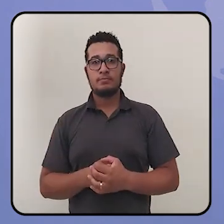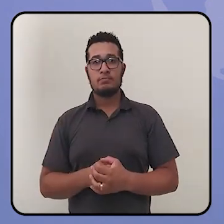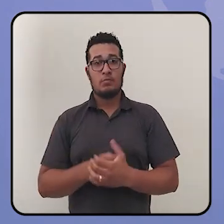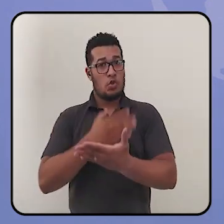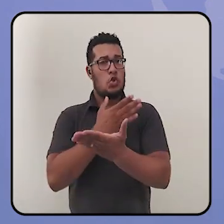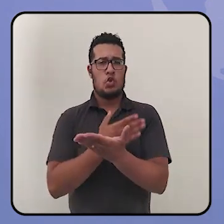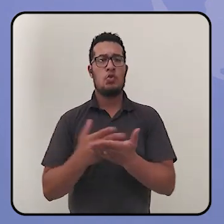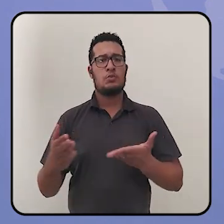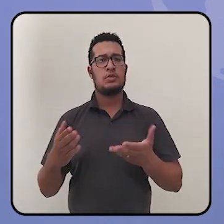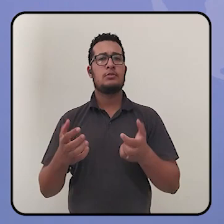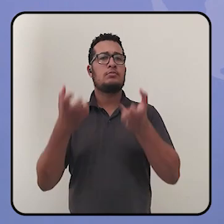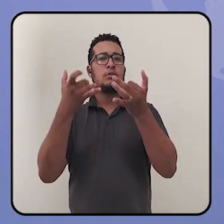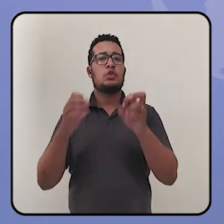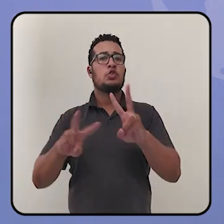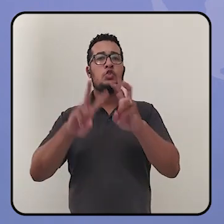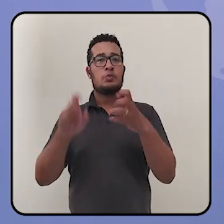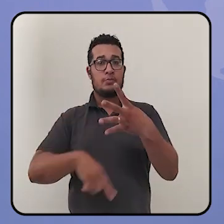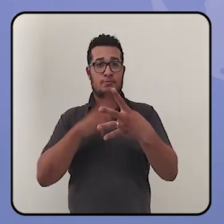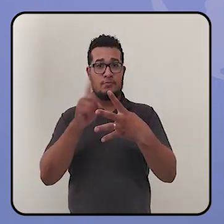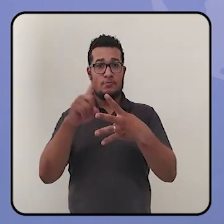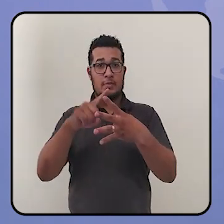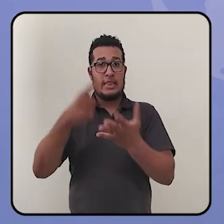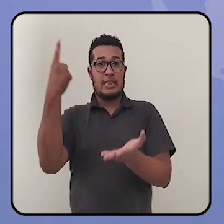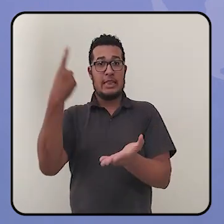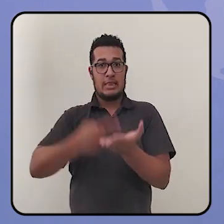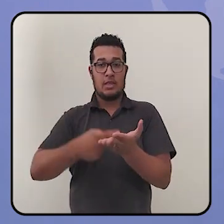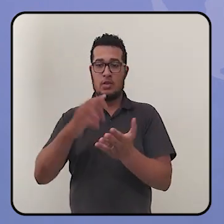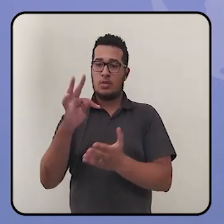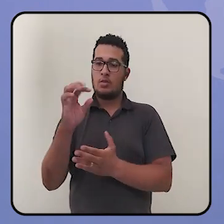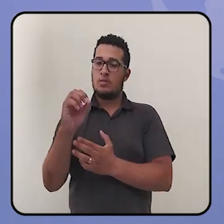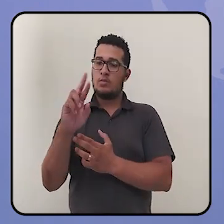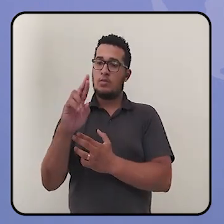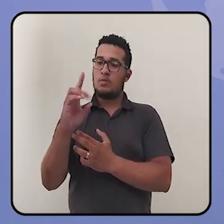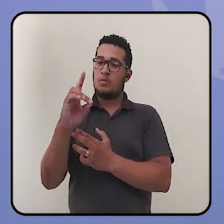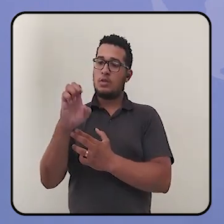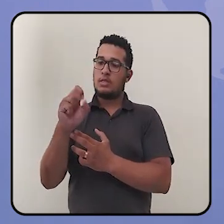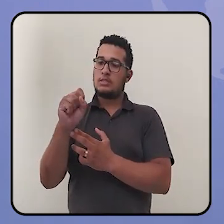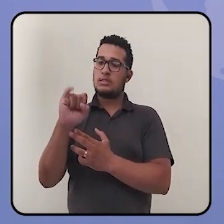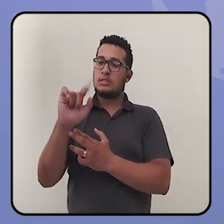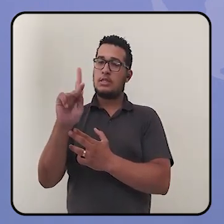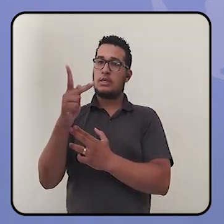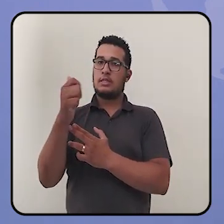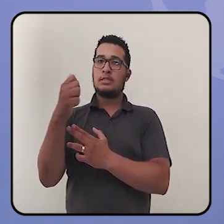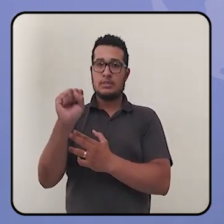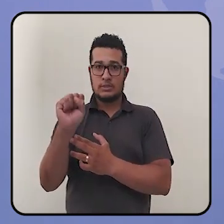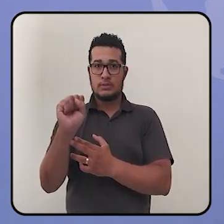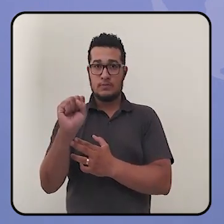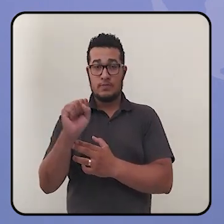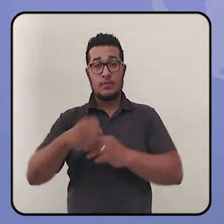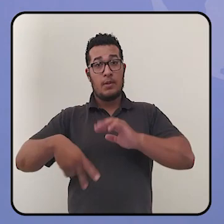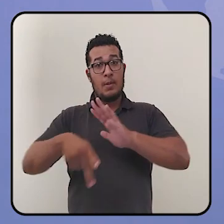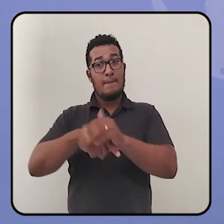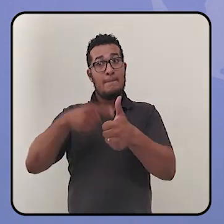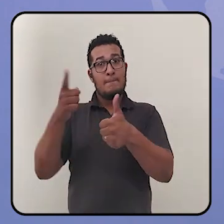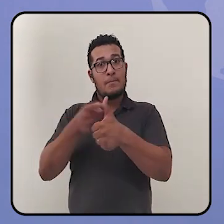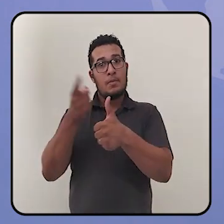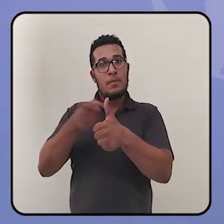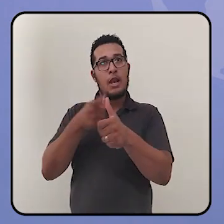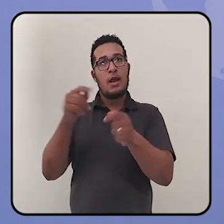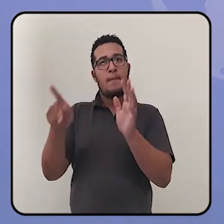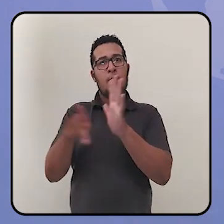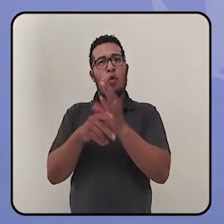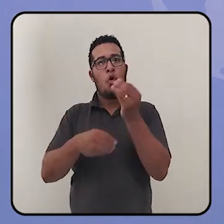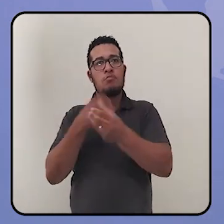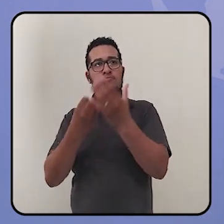acontecimentos históricos, nós podemos compreender o nosso presente, compreender a nossa realidade, compreender a formação do povo que